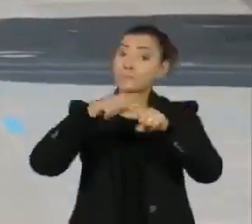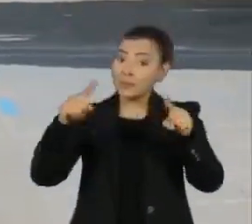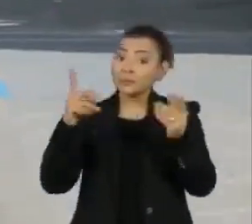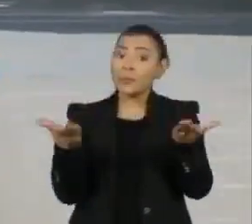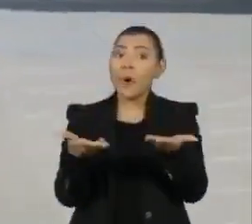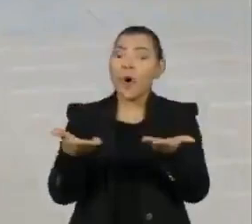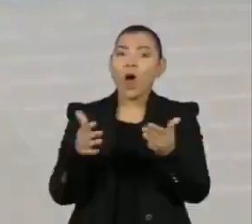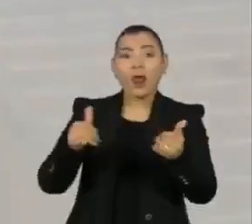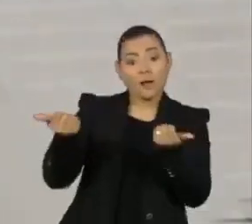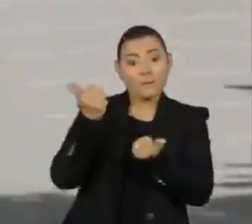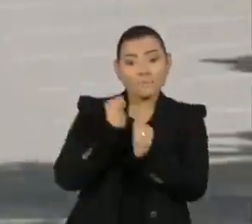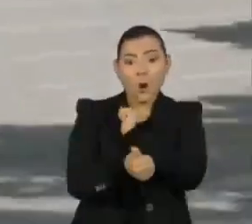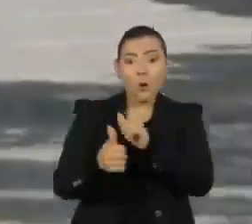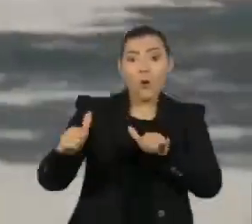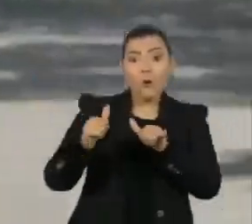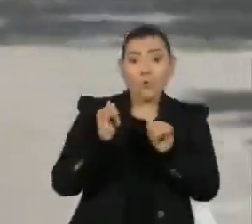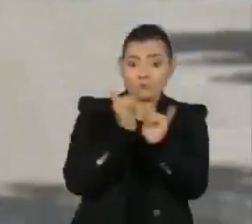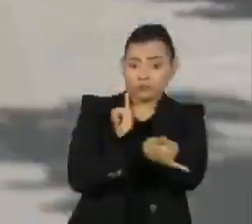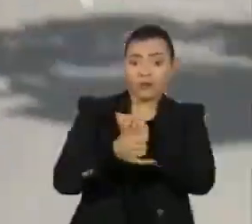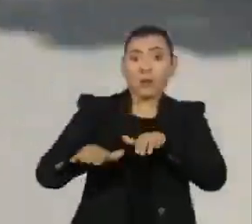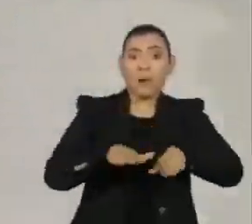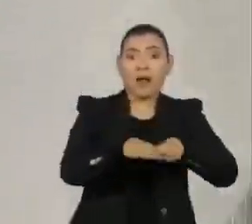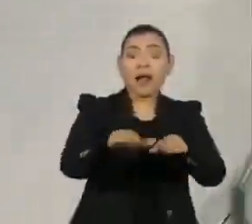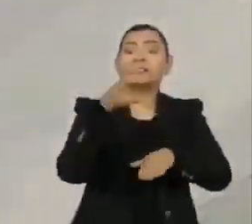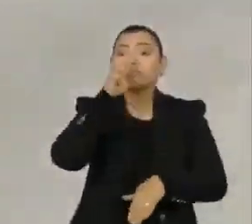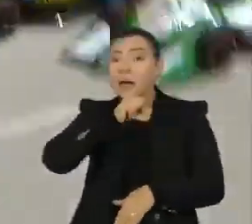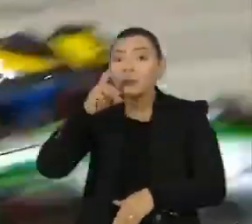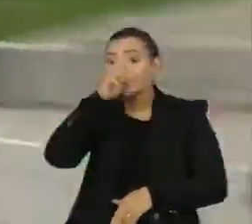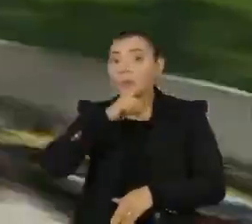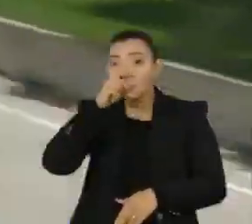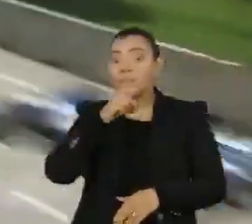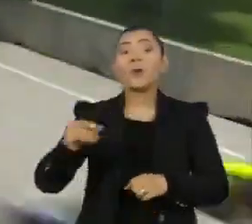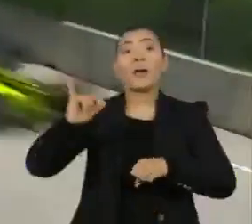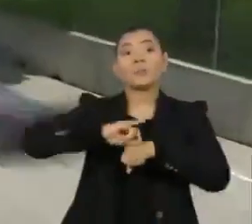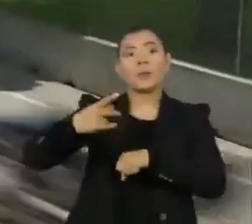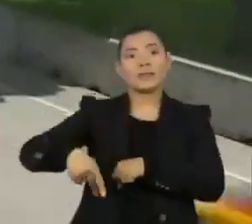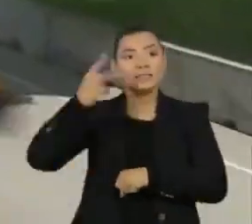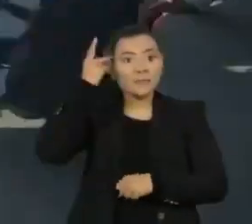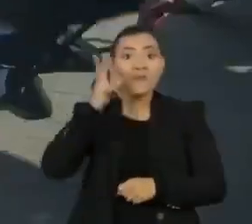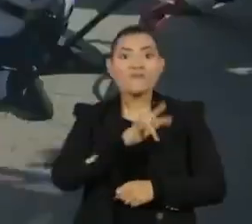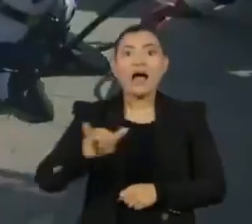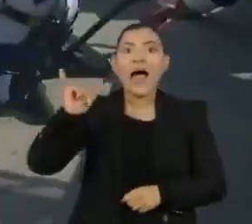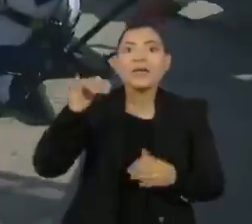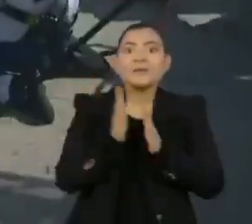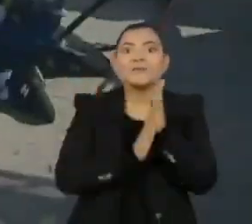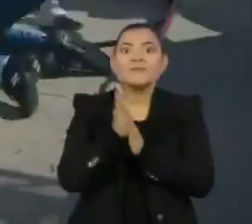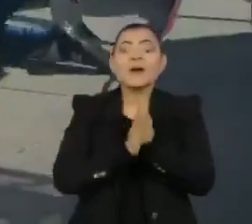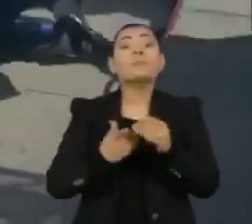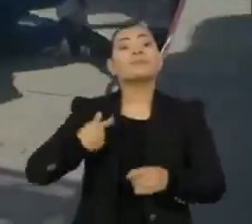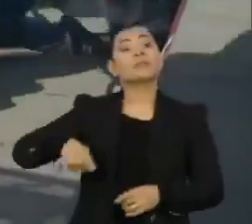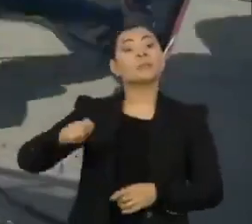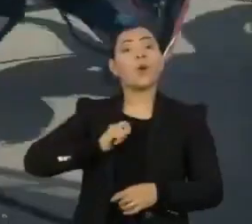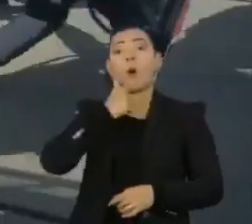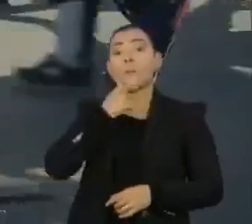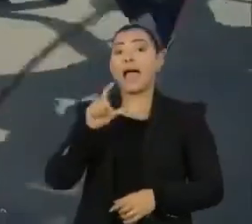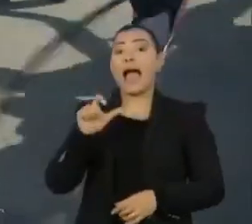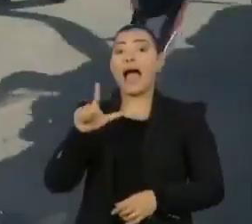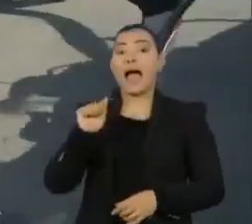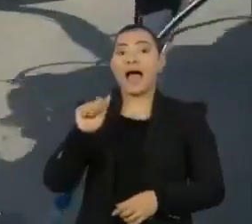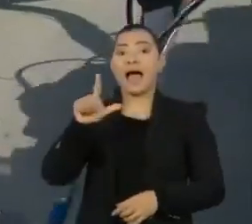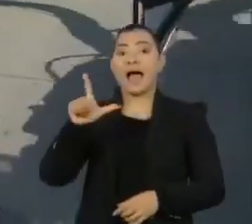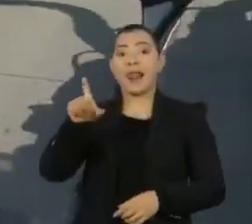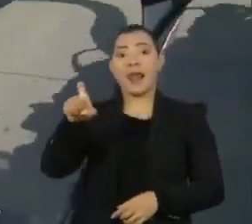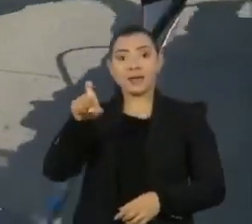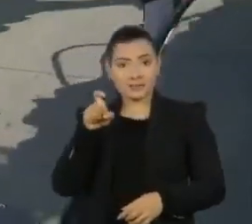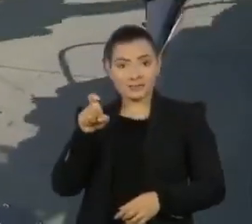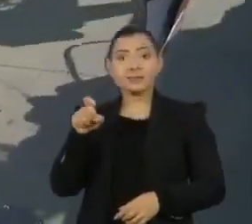com provas sábado e domingo nas ruas da capital mundial do automóvel, quem está em evidência é o espanhol Alex Palou, líder